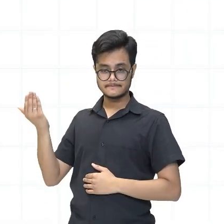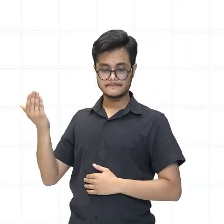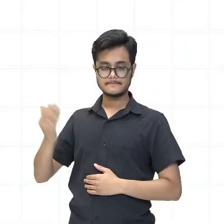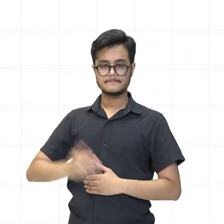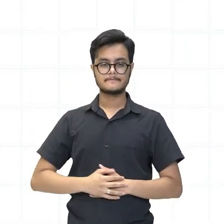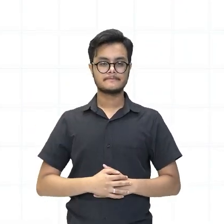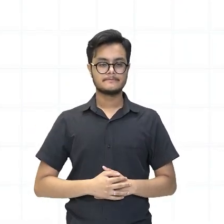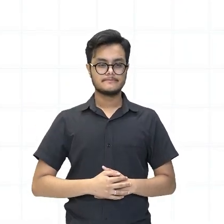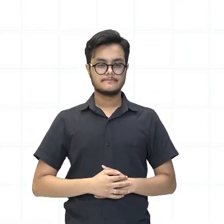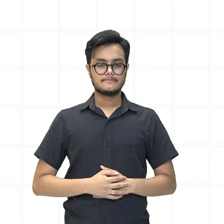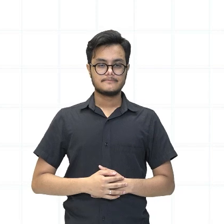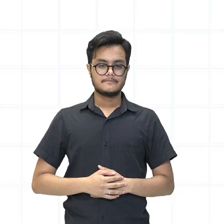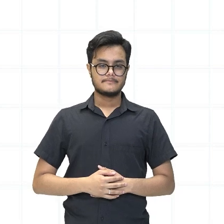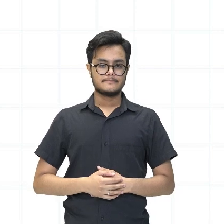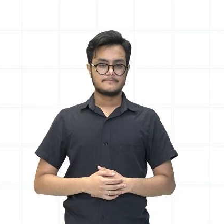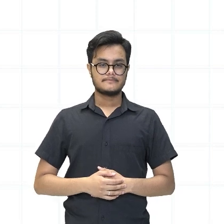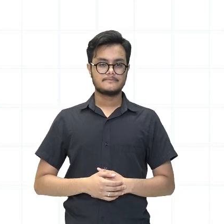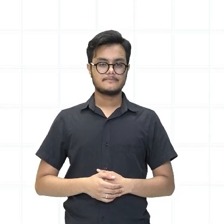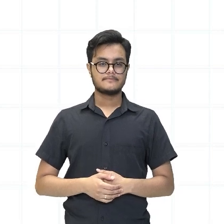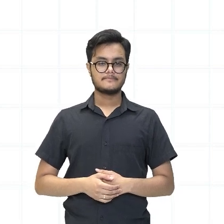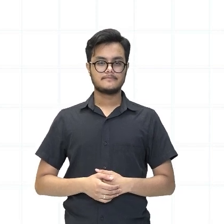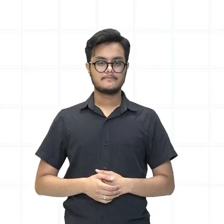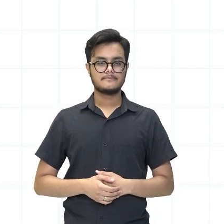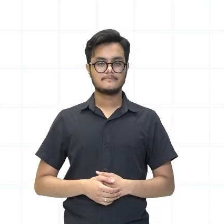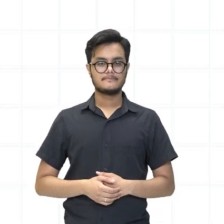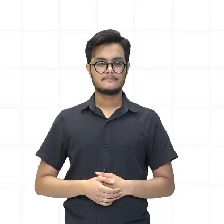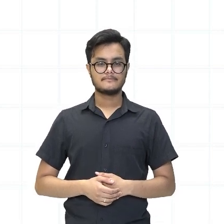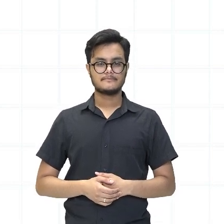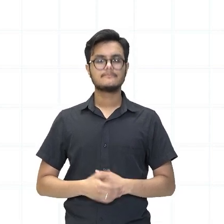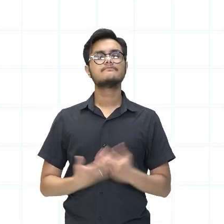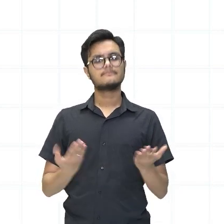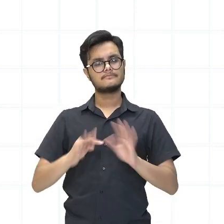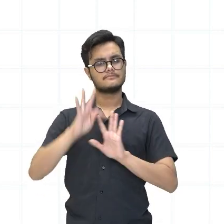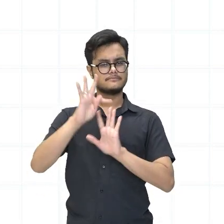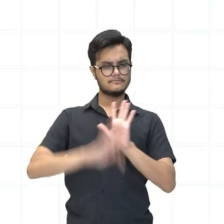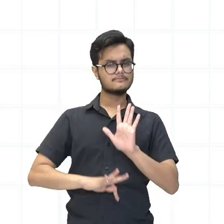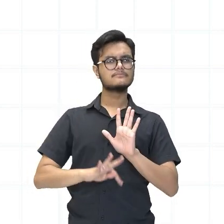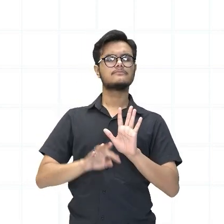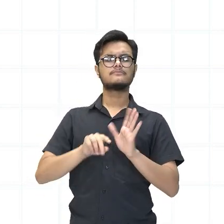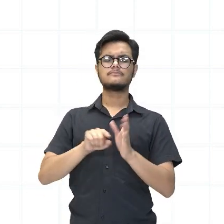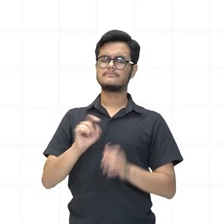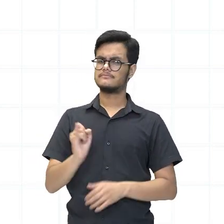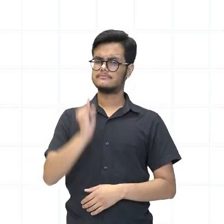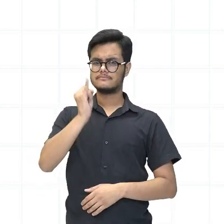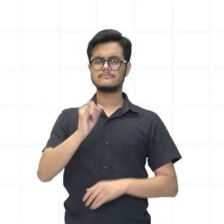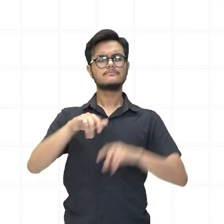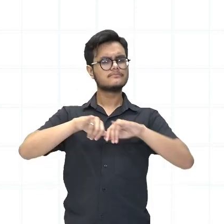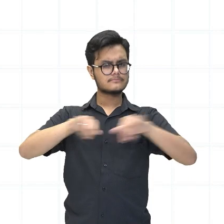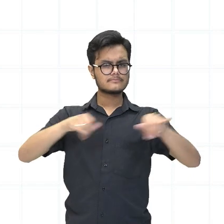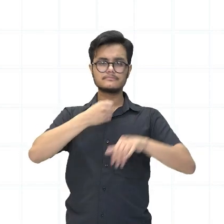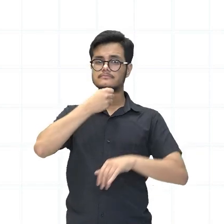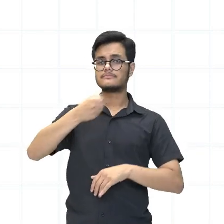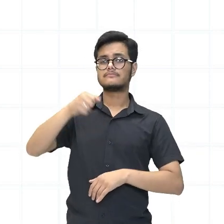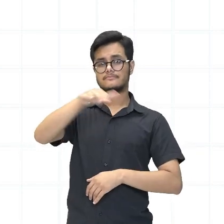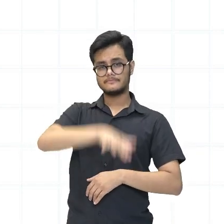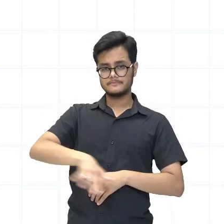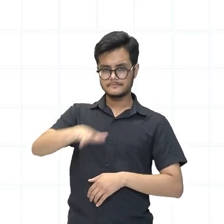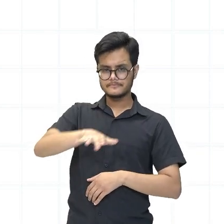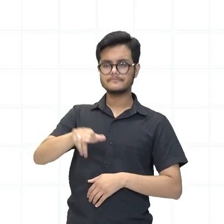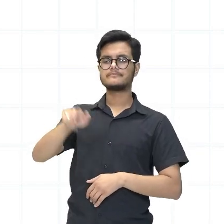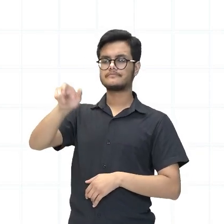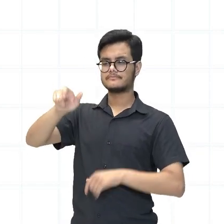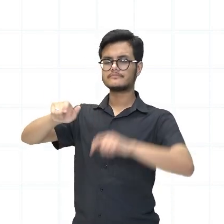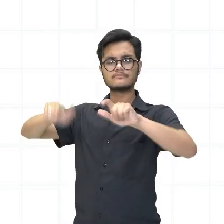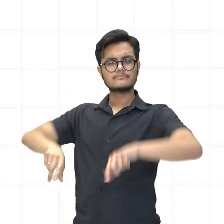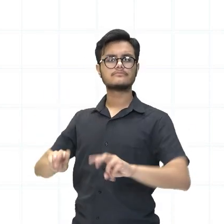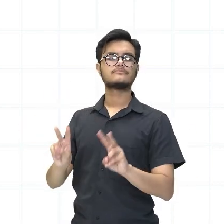feito pela autora do texto. Textos acadêmicos de universidades são fontes confiáveis, notícias, reportagens, entrevistas sobre o